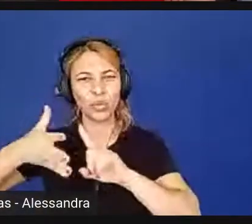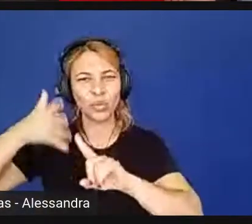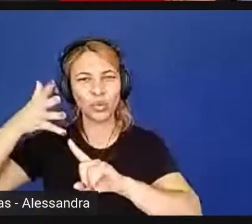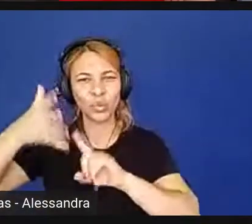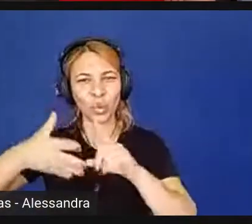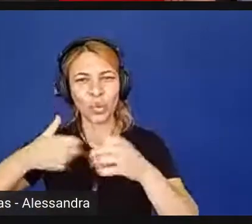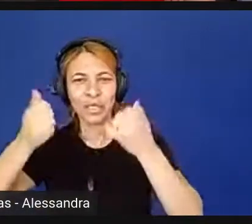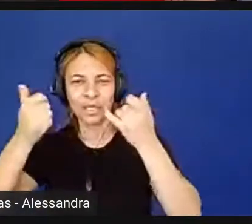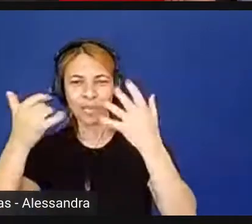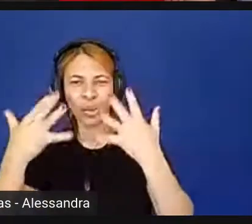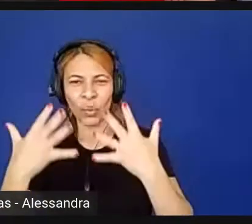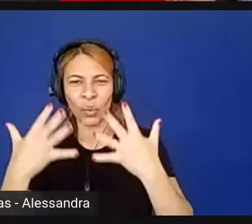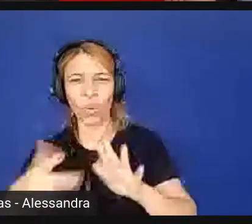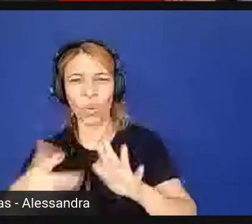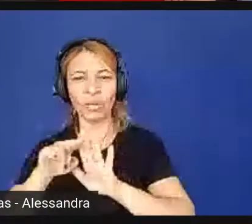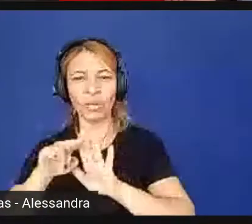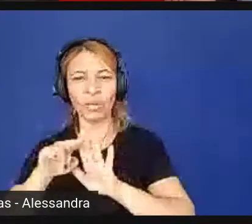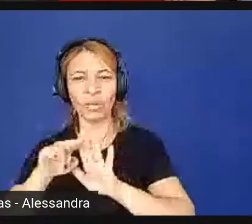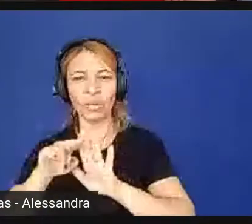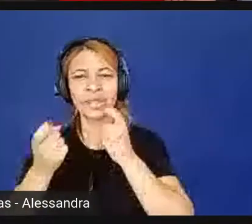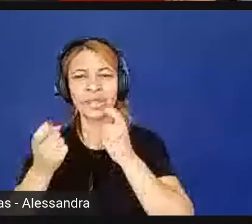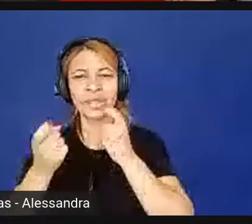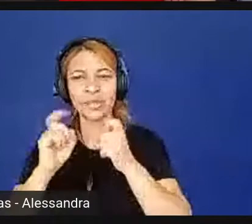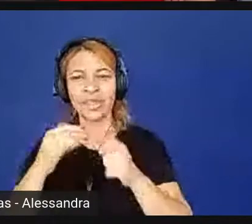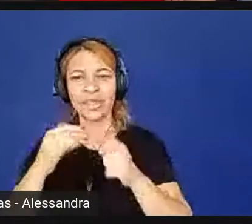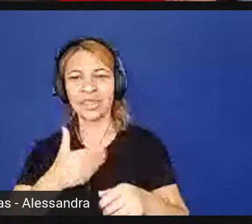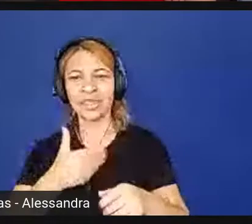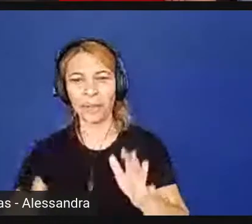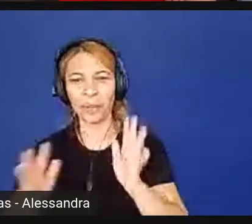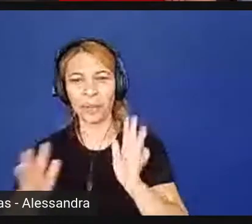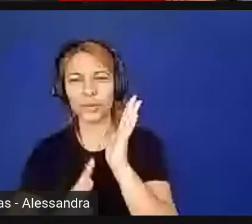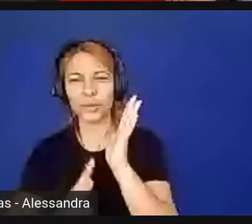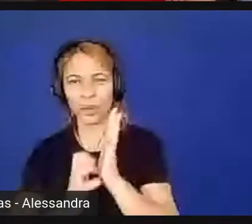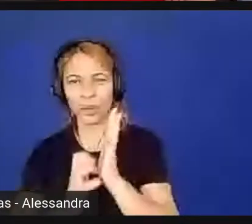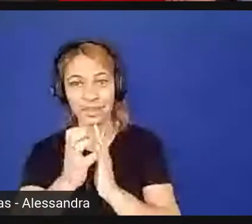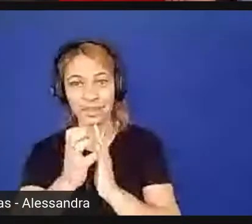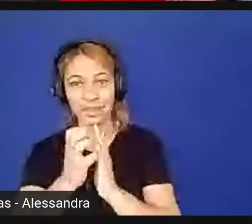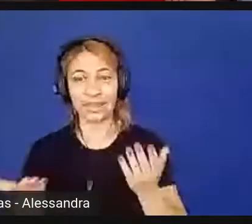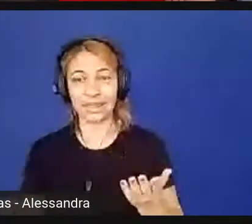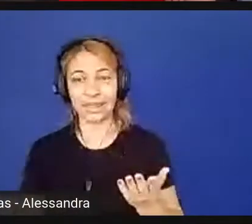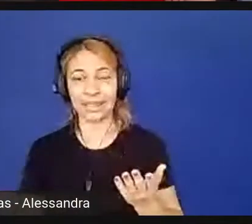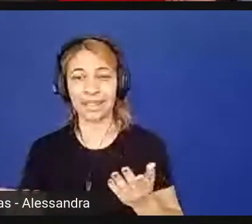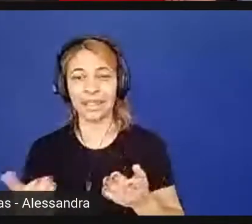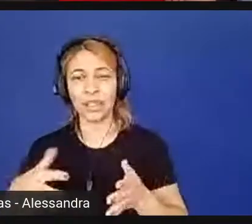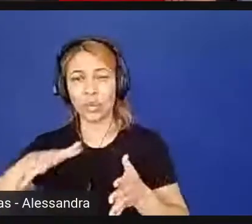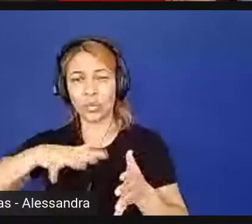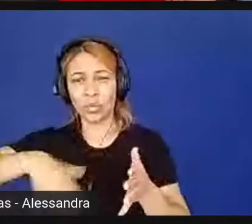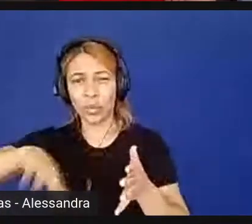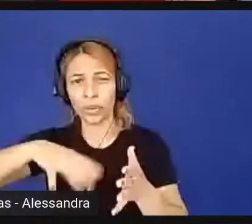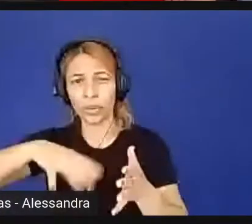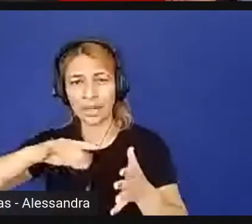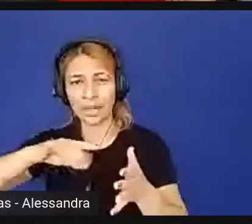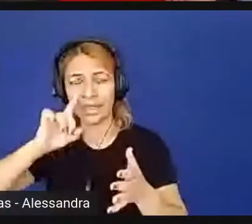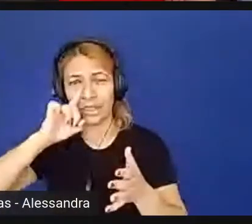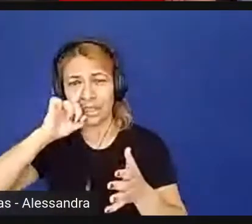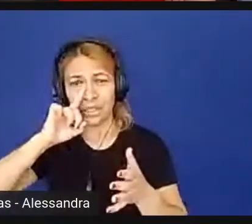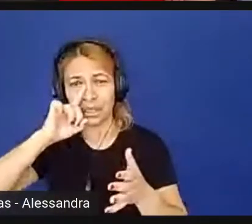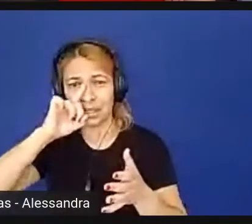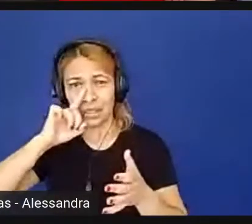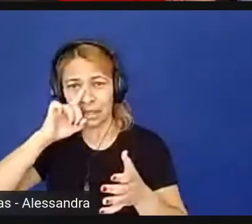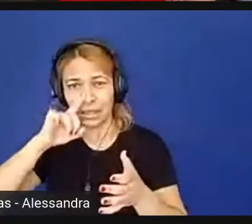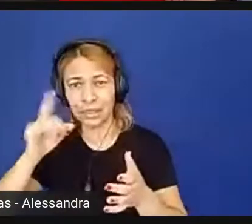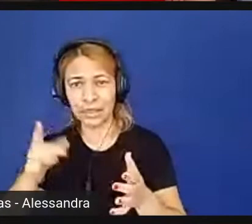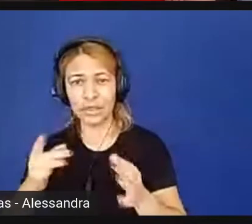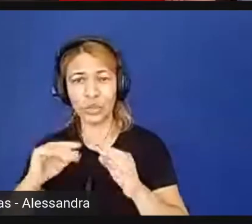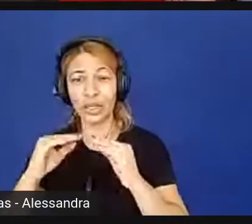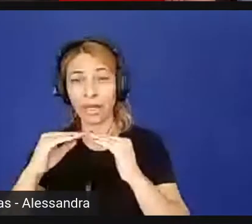muita norma na administração pública e que isso é mais burocracia. Em toda área de risco, de não conformidade